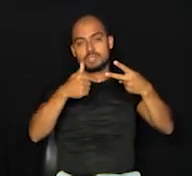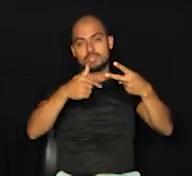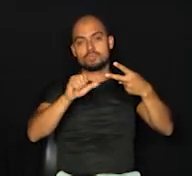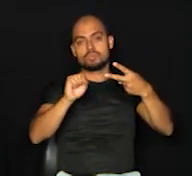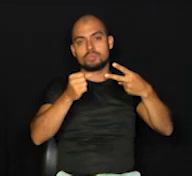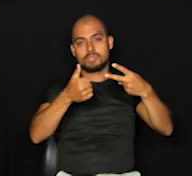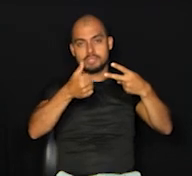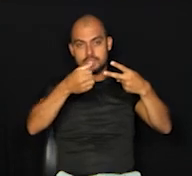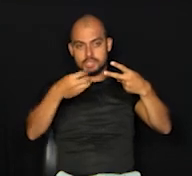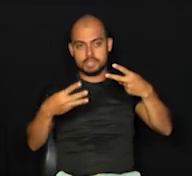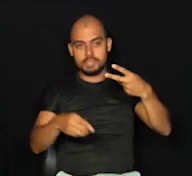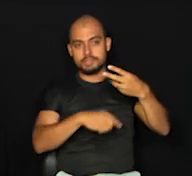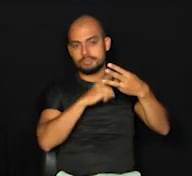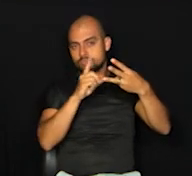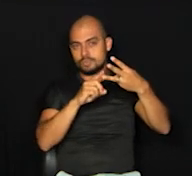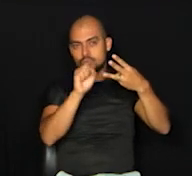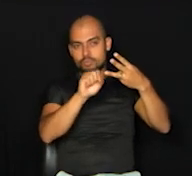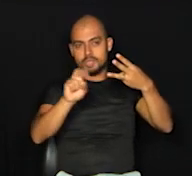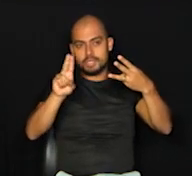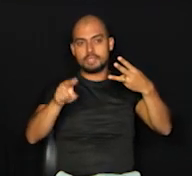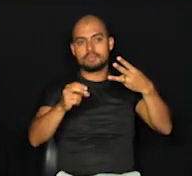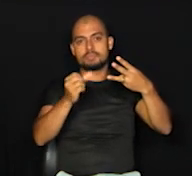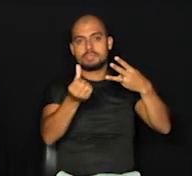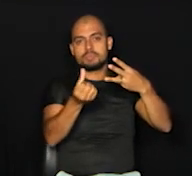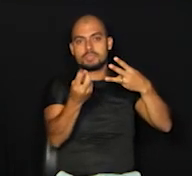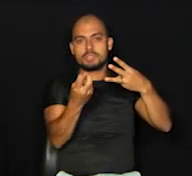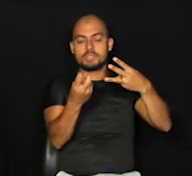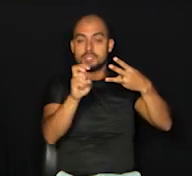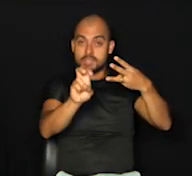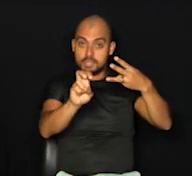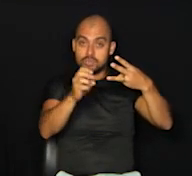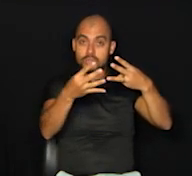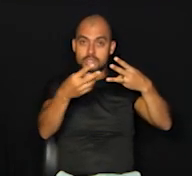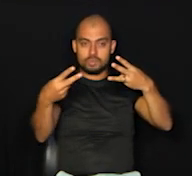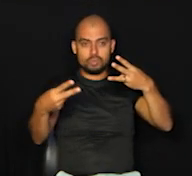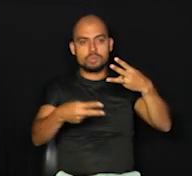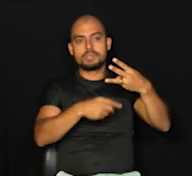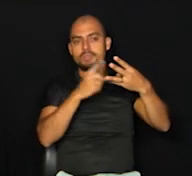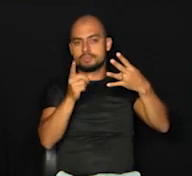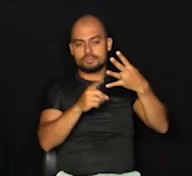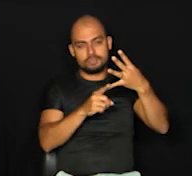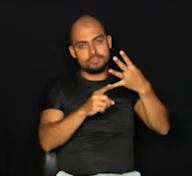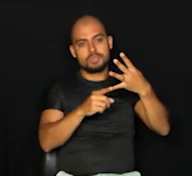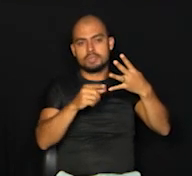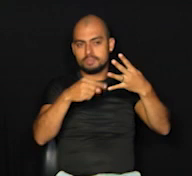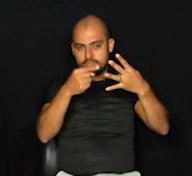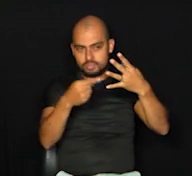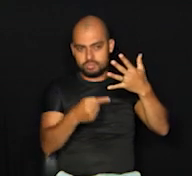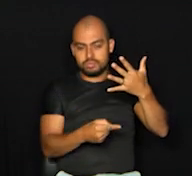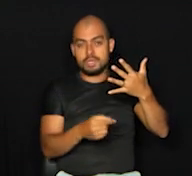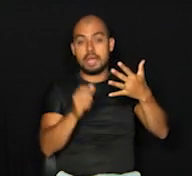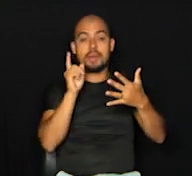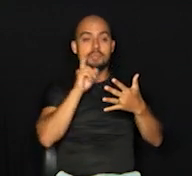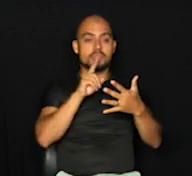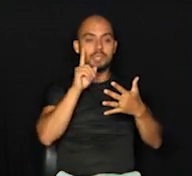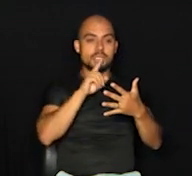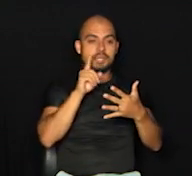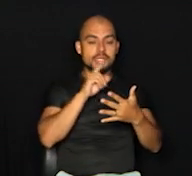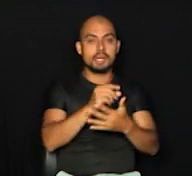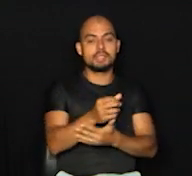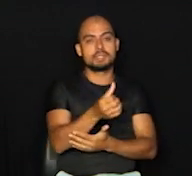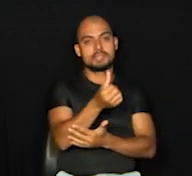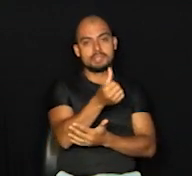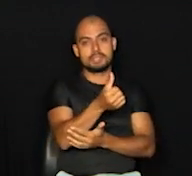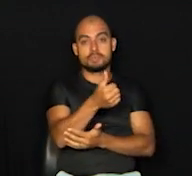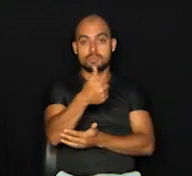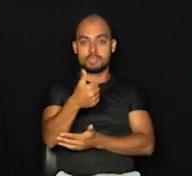região, 7.813, Sumaré com 6.542 casos, Santa Bárbara do Oeste,